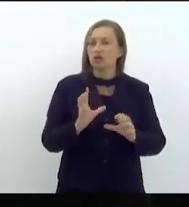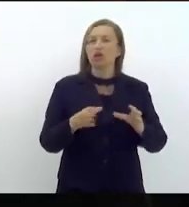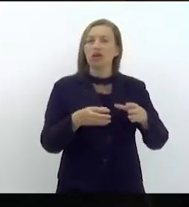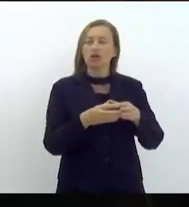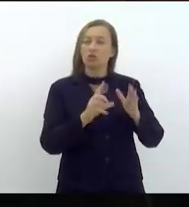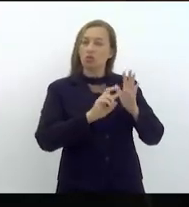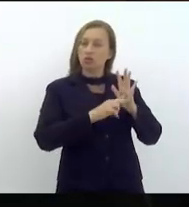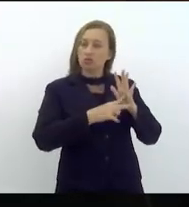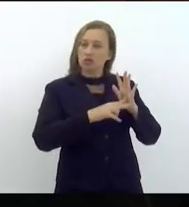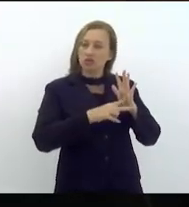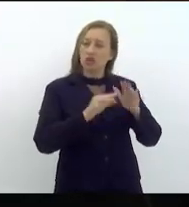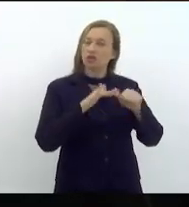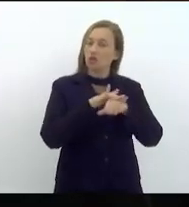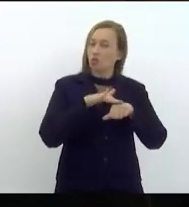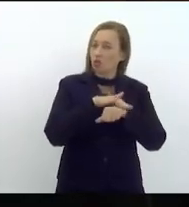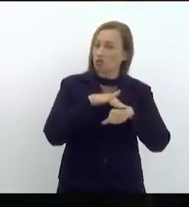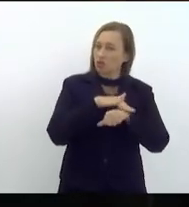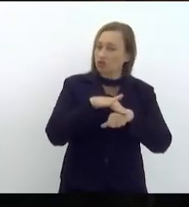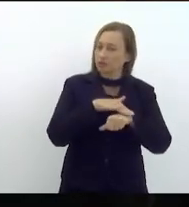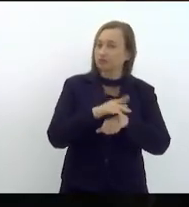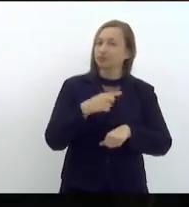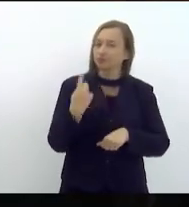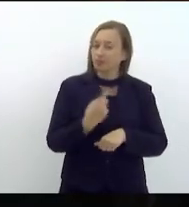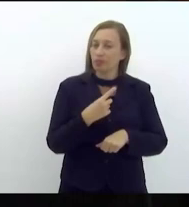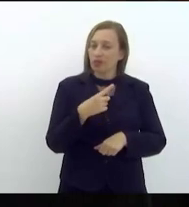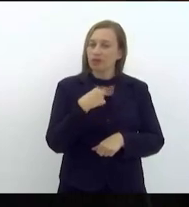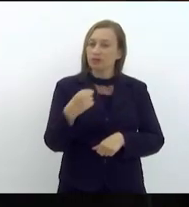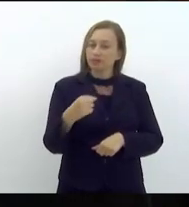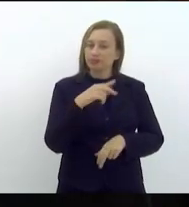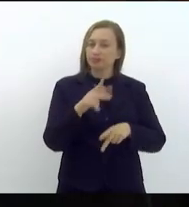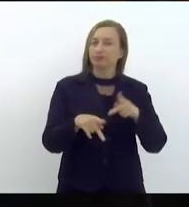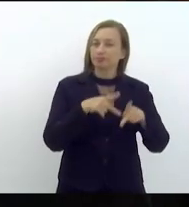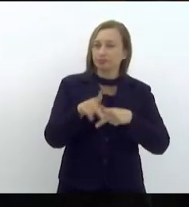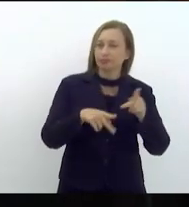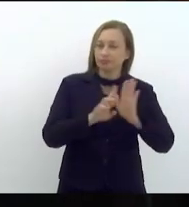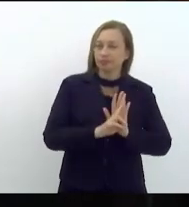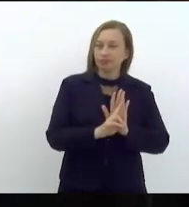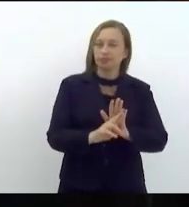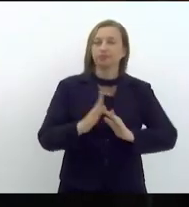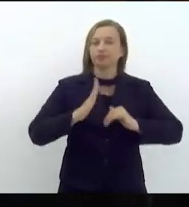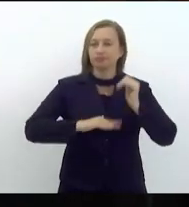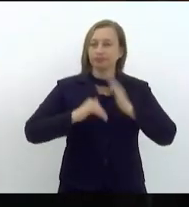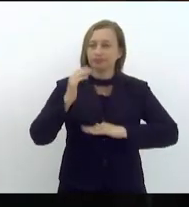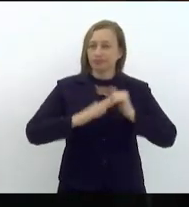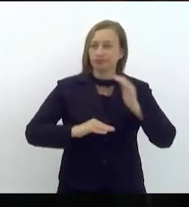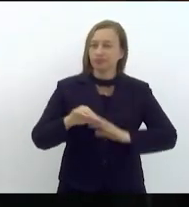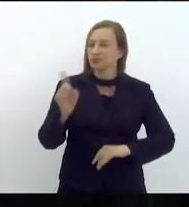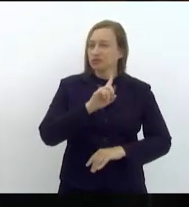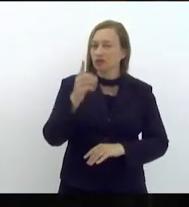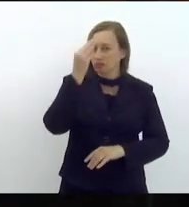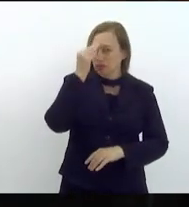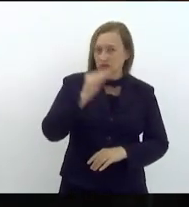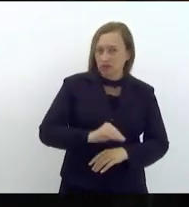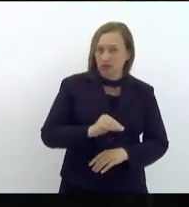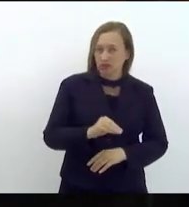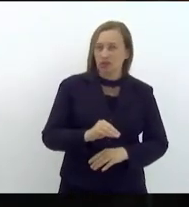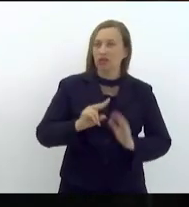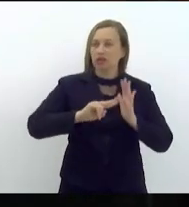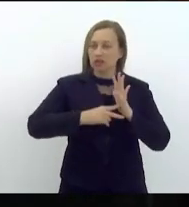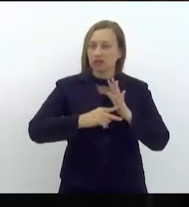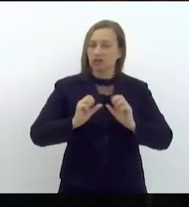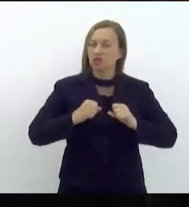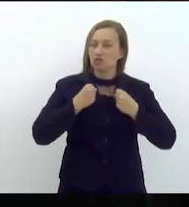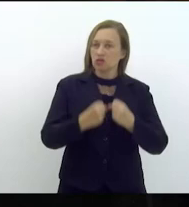sindicato que legitimamente como nós que fomos eleitos pelo povo é a representação dos profissionais nós não vamos desistir sindicato